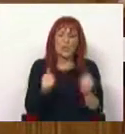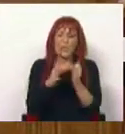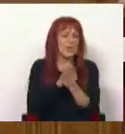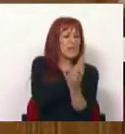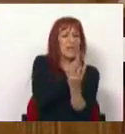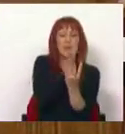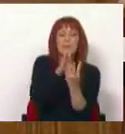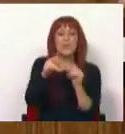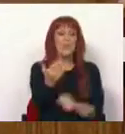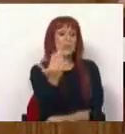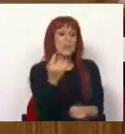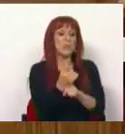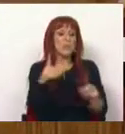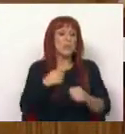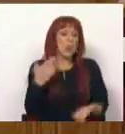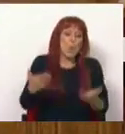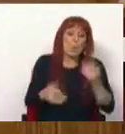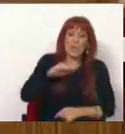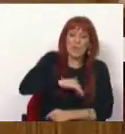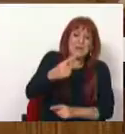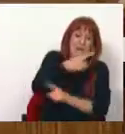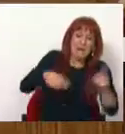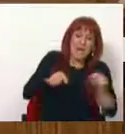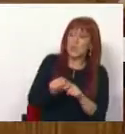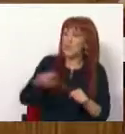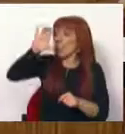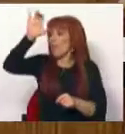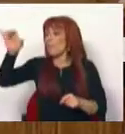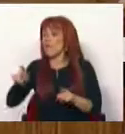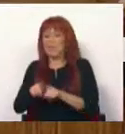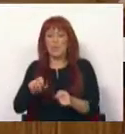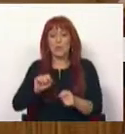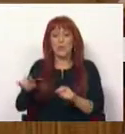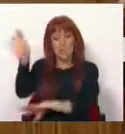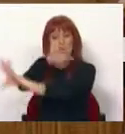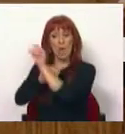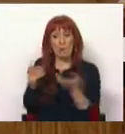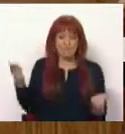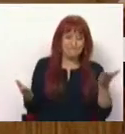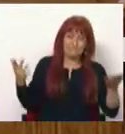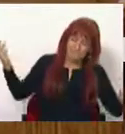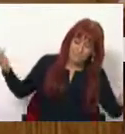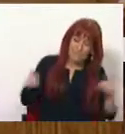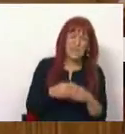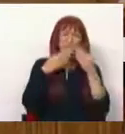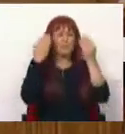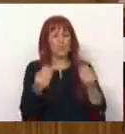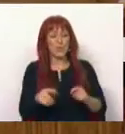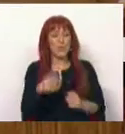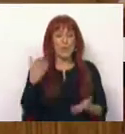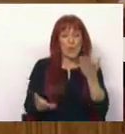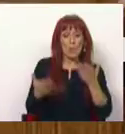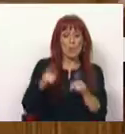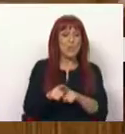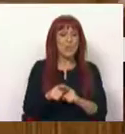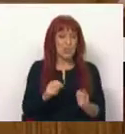as dimensões. É insuficiente quando comparamos os salários médios do nosso país com os salários dos países europeus. É injusta quando